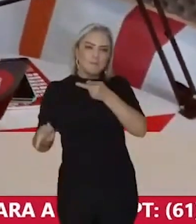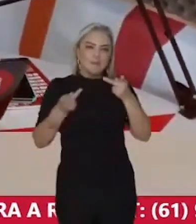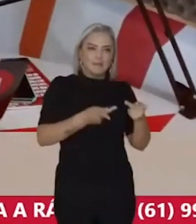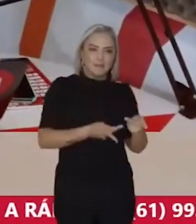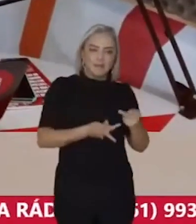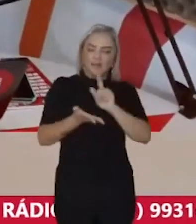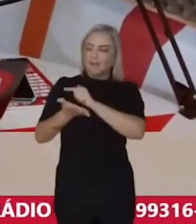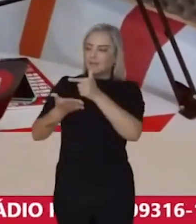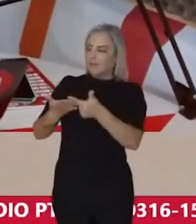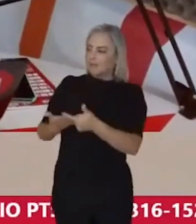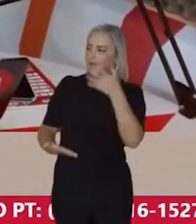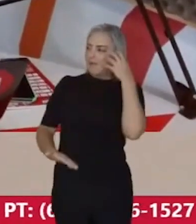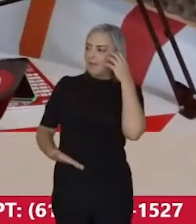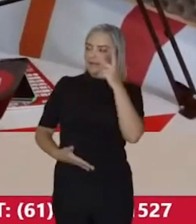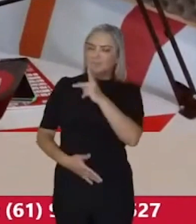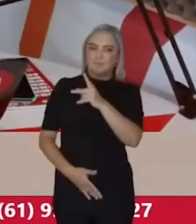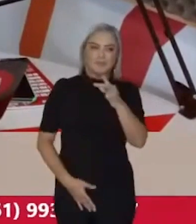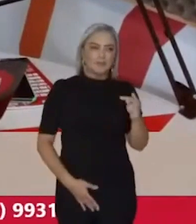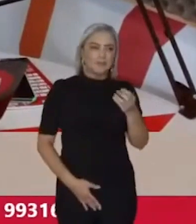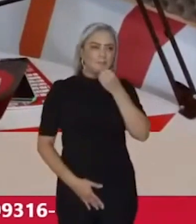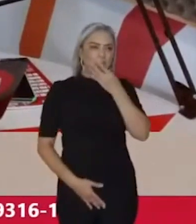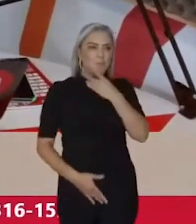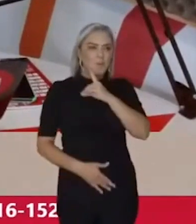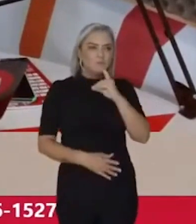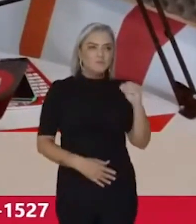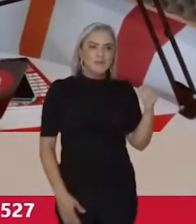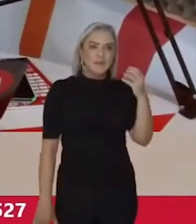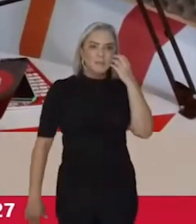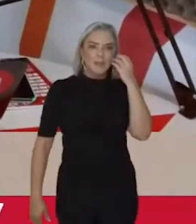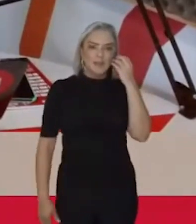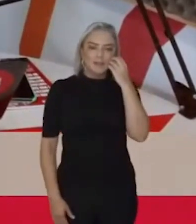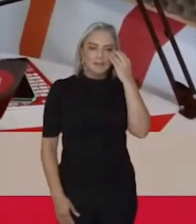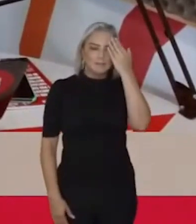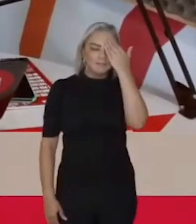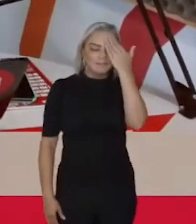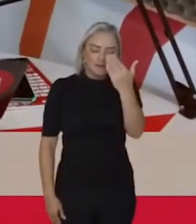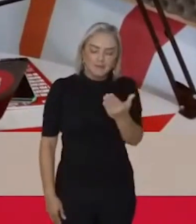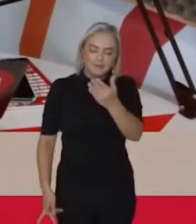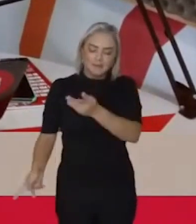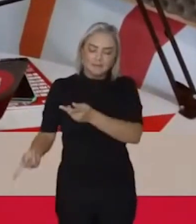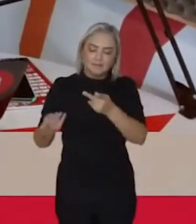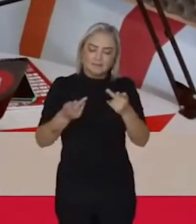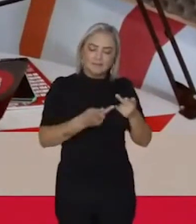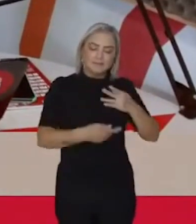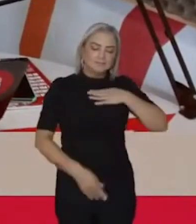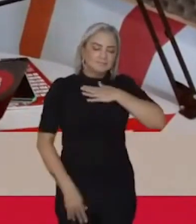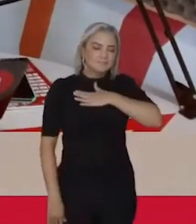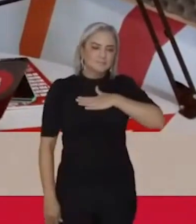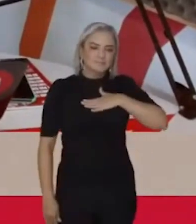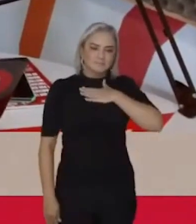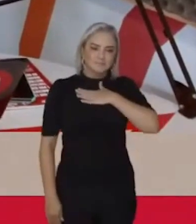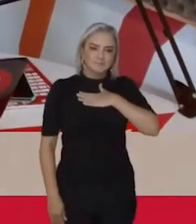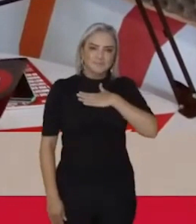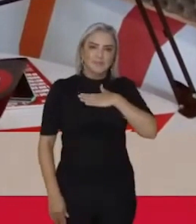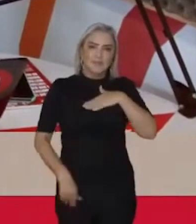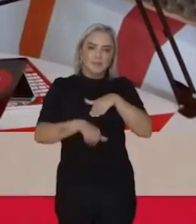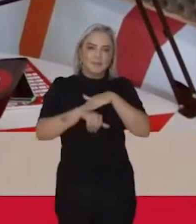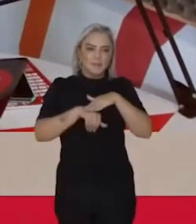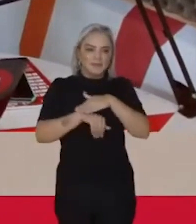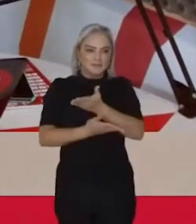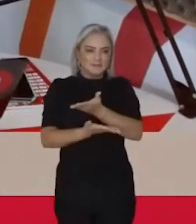Rádio PT. Bom dia, Amanda. Muito obrigado pelo convite, é uma satisfação falar com